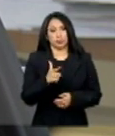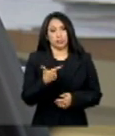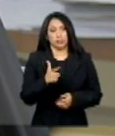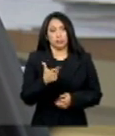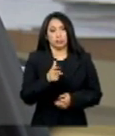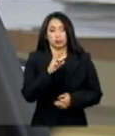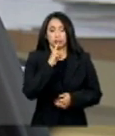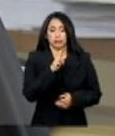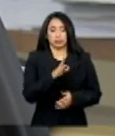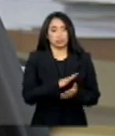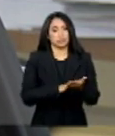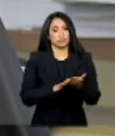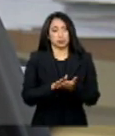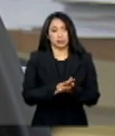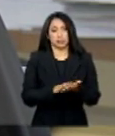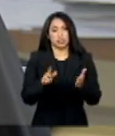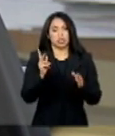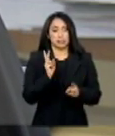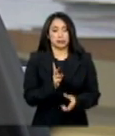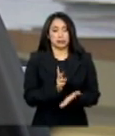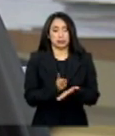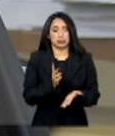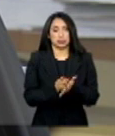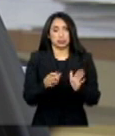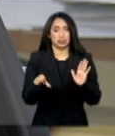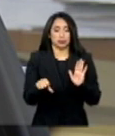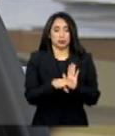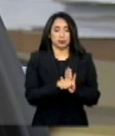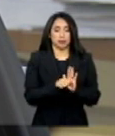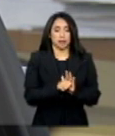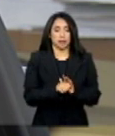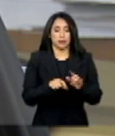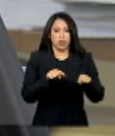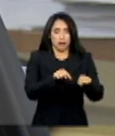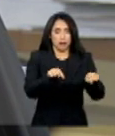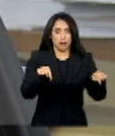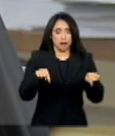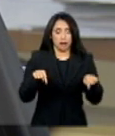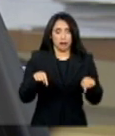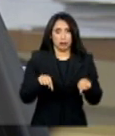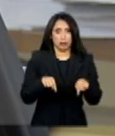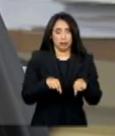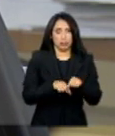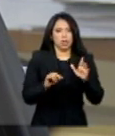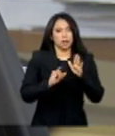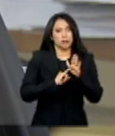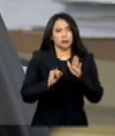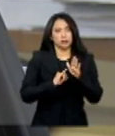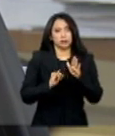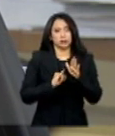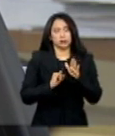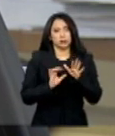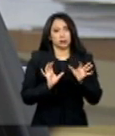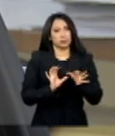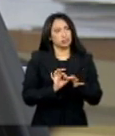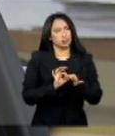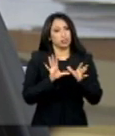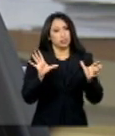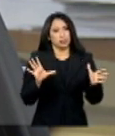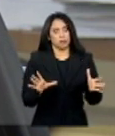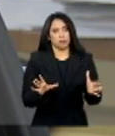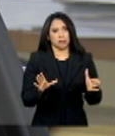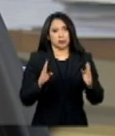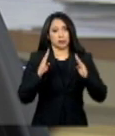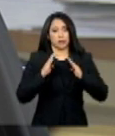adequada às infrações levadas aos abrigos que são instituições abertas e transitórios verdadeiras